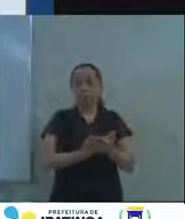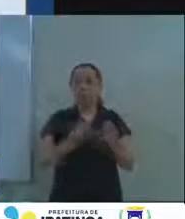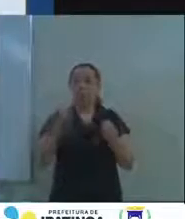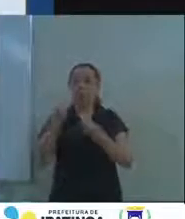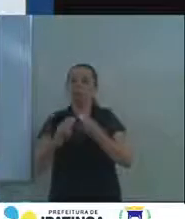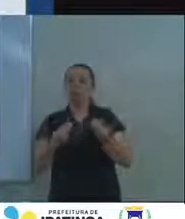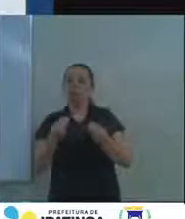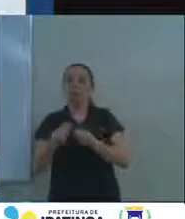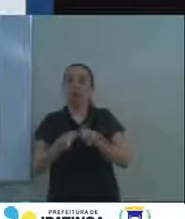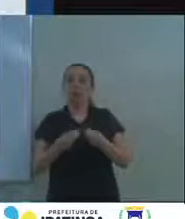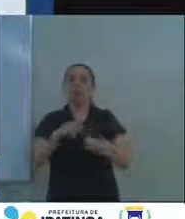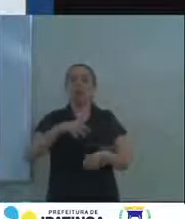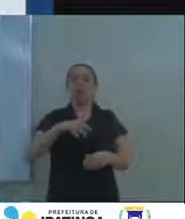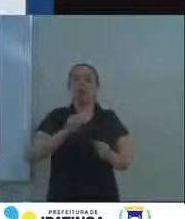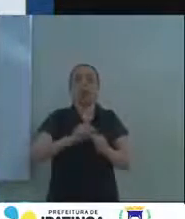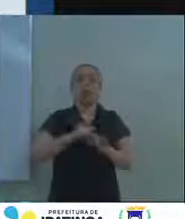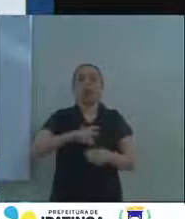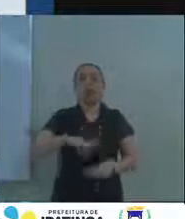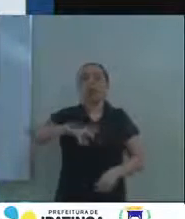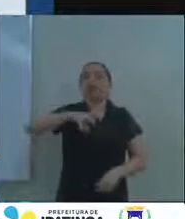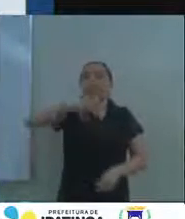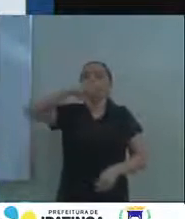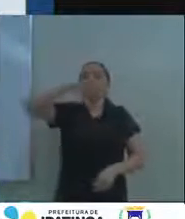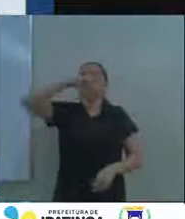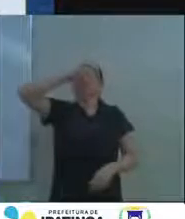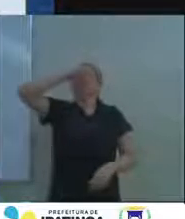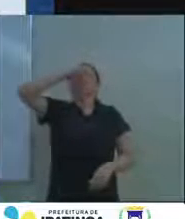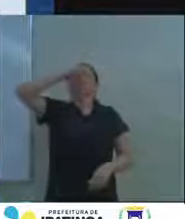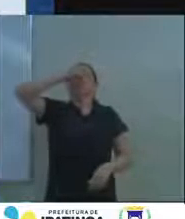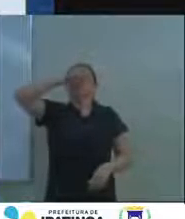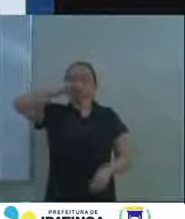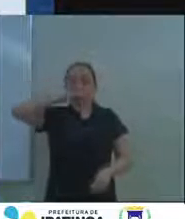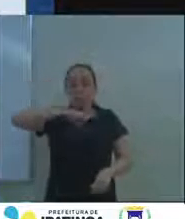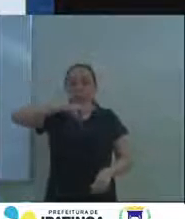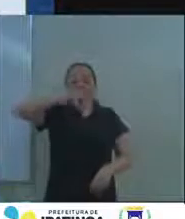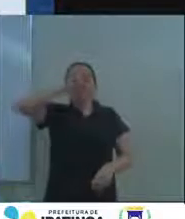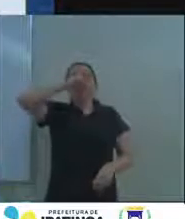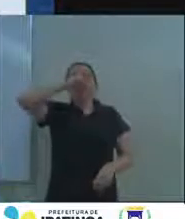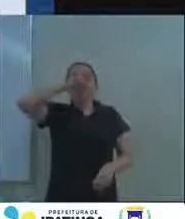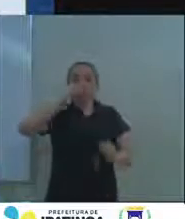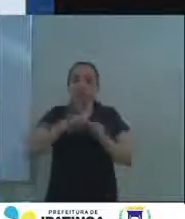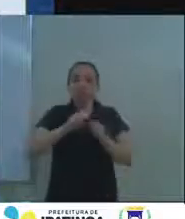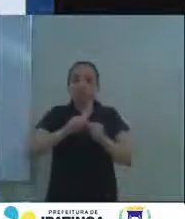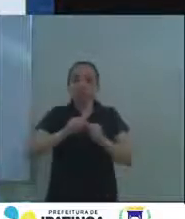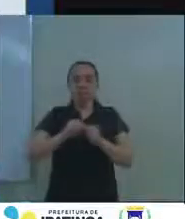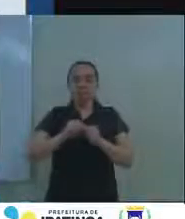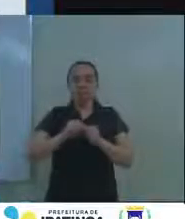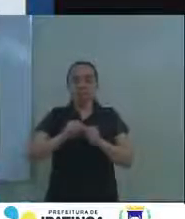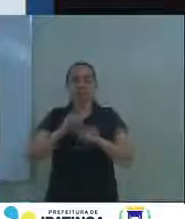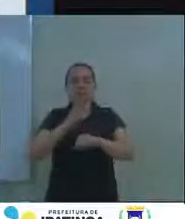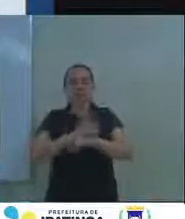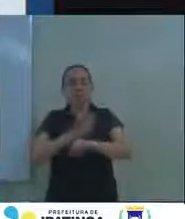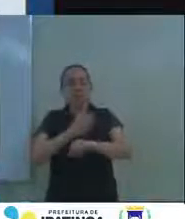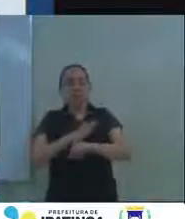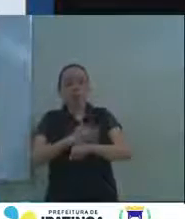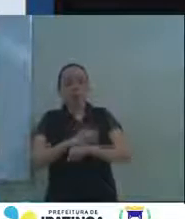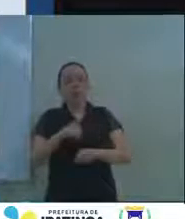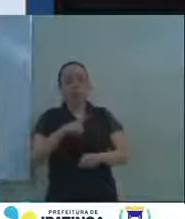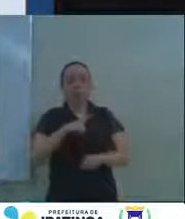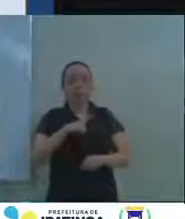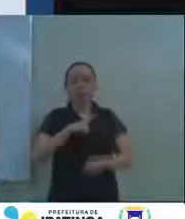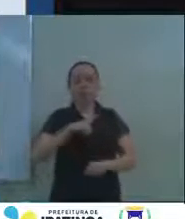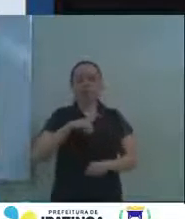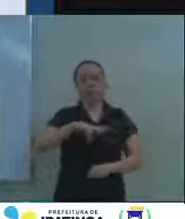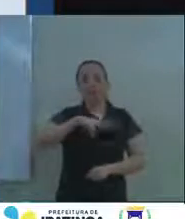a respiração? Então, olha, a gente pode fazer um exercício de abertura aqui, ó. Abertura da musculatura